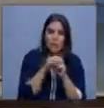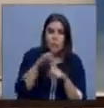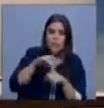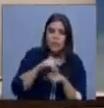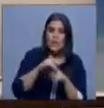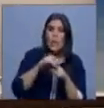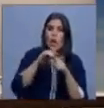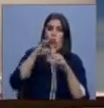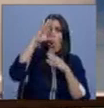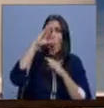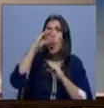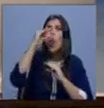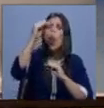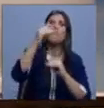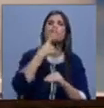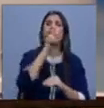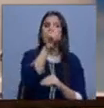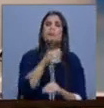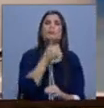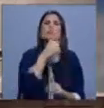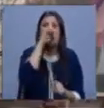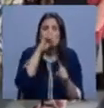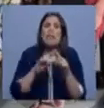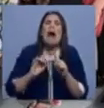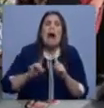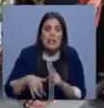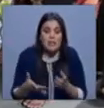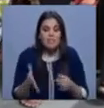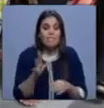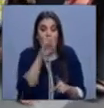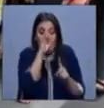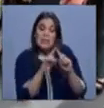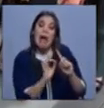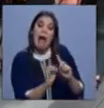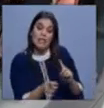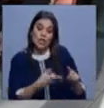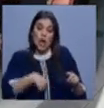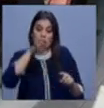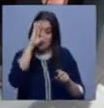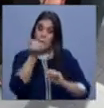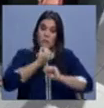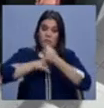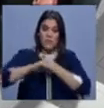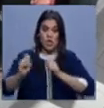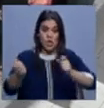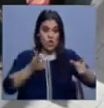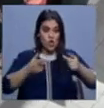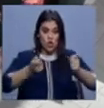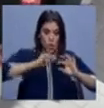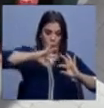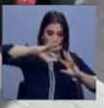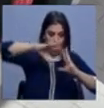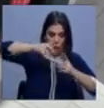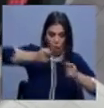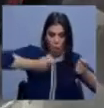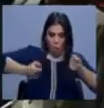extraordinário. Perguntar-me-ás, para que é que isto serve? Isto serve por uma razão muito simples. Nós sabemos que o movimento das estrelas à volta de uma galáxia está muito